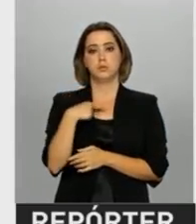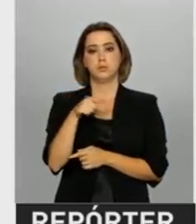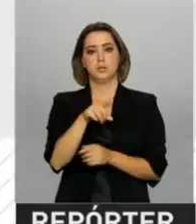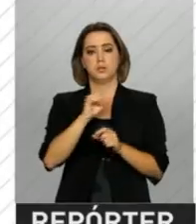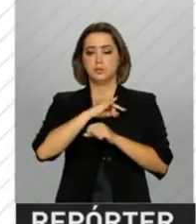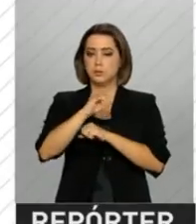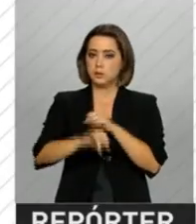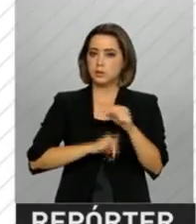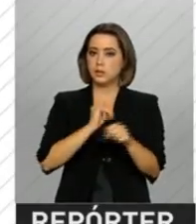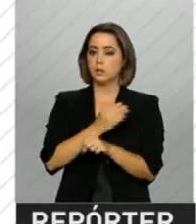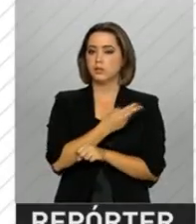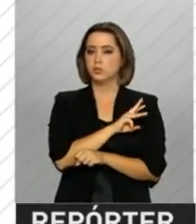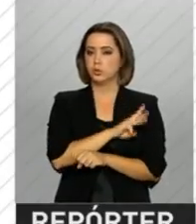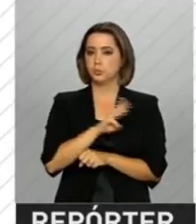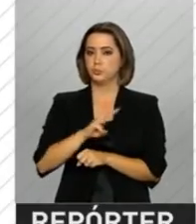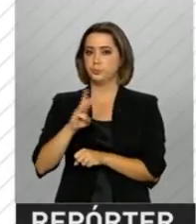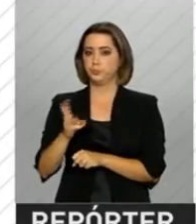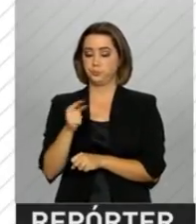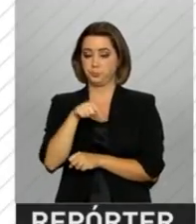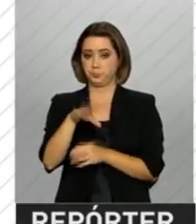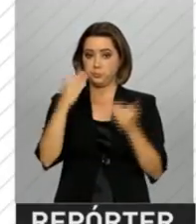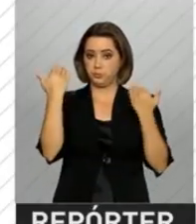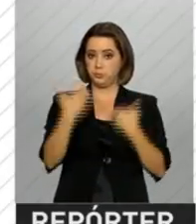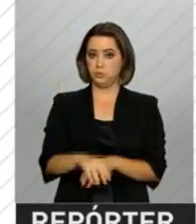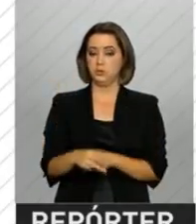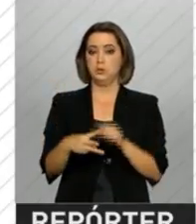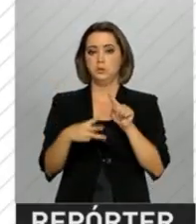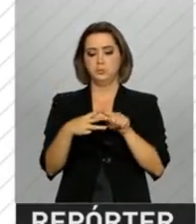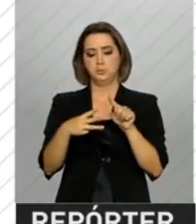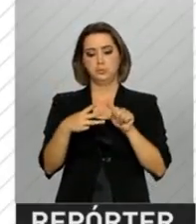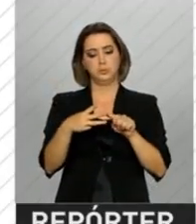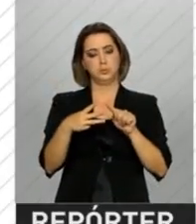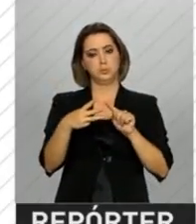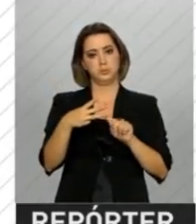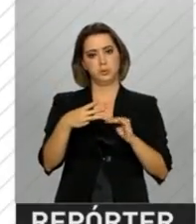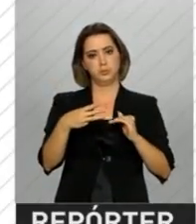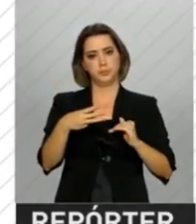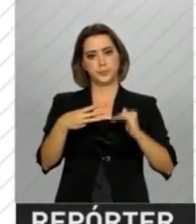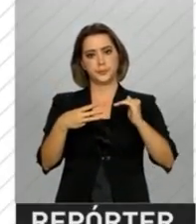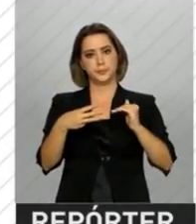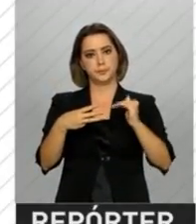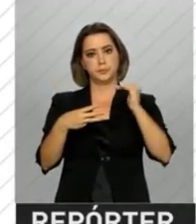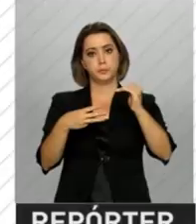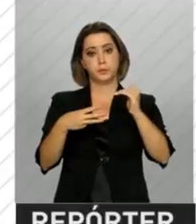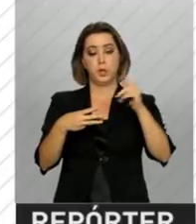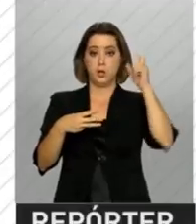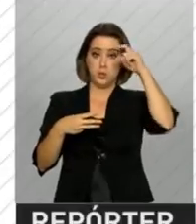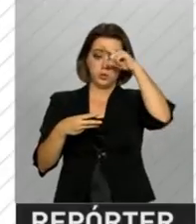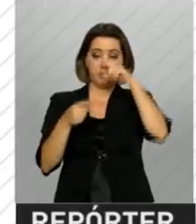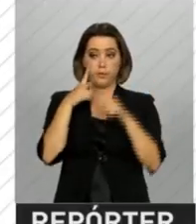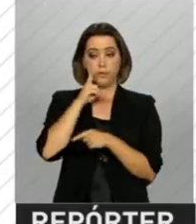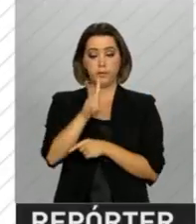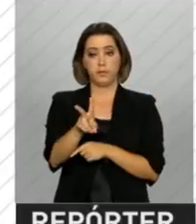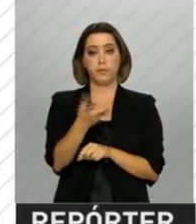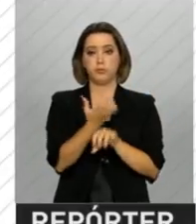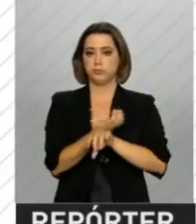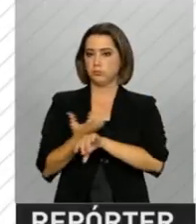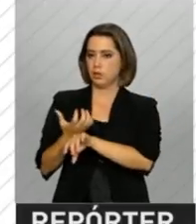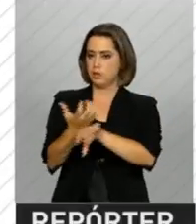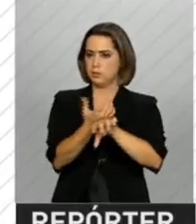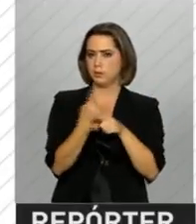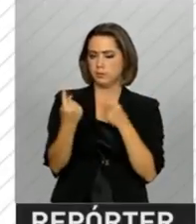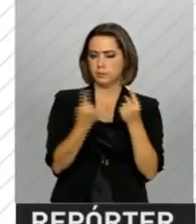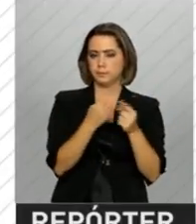da Olimpíada. As provas são divididas em três níveis, levando em consideração o currículo escolar. São